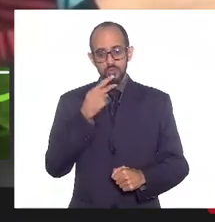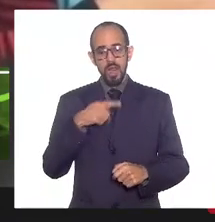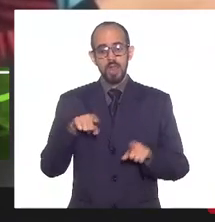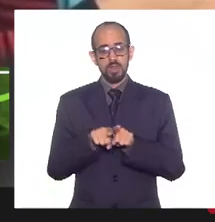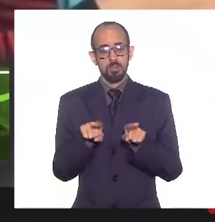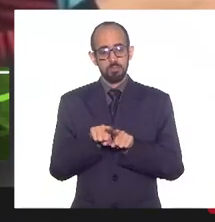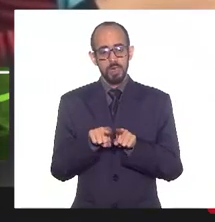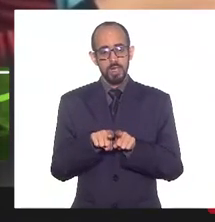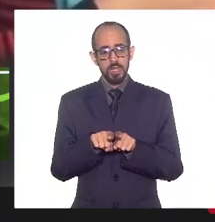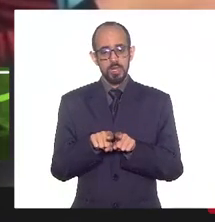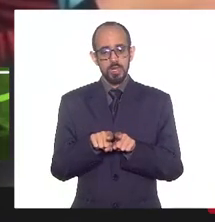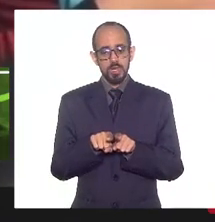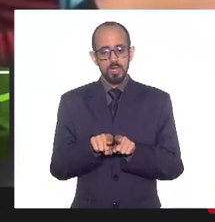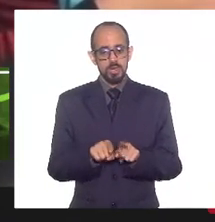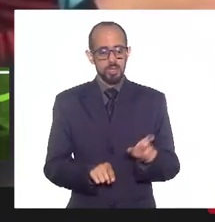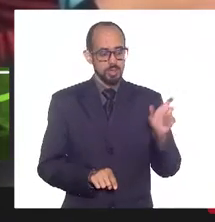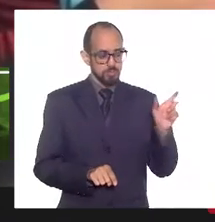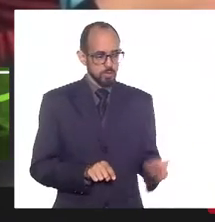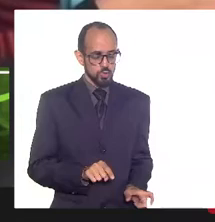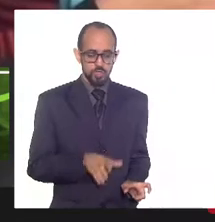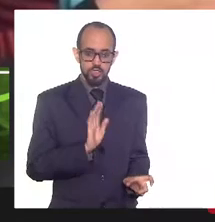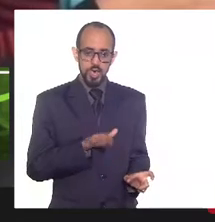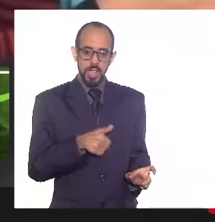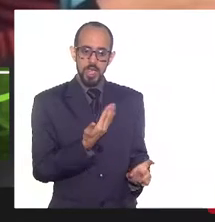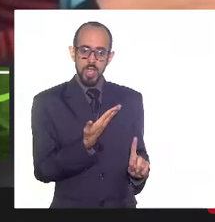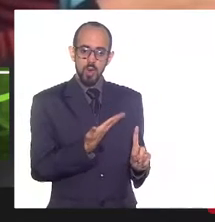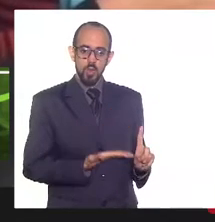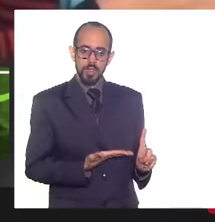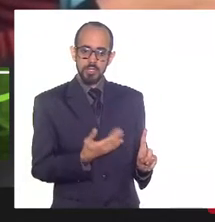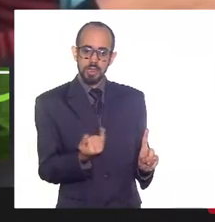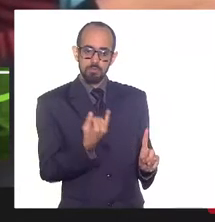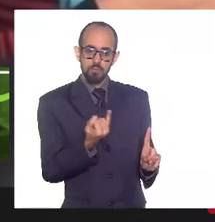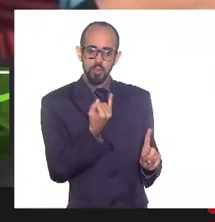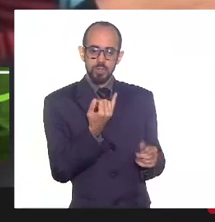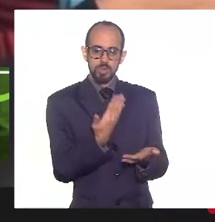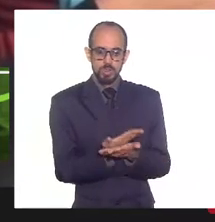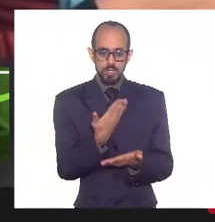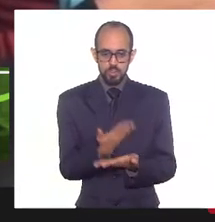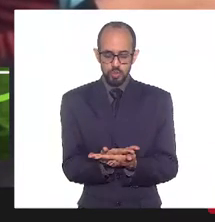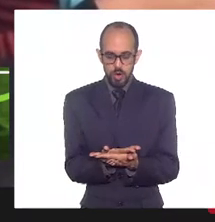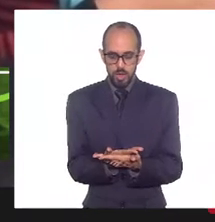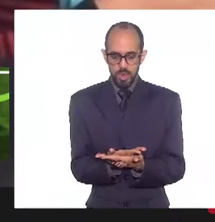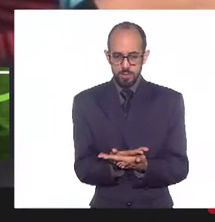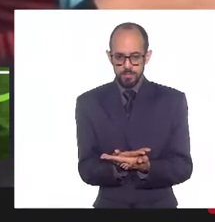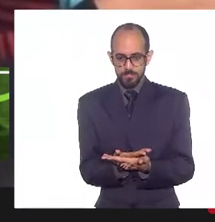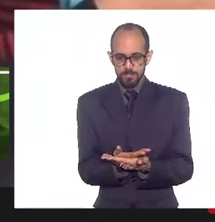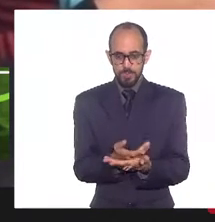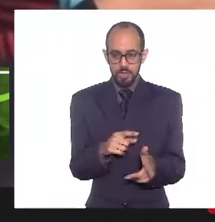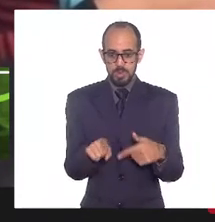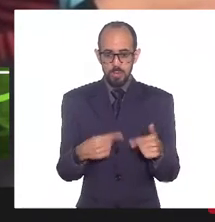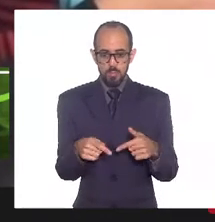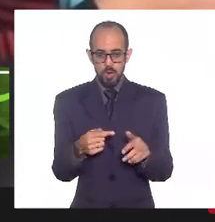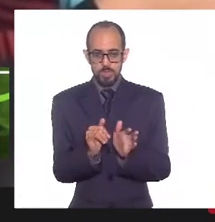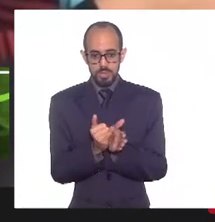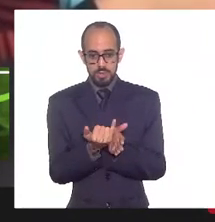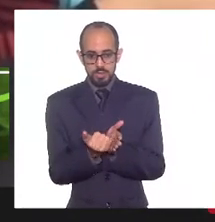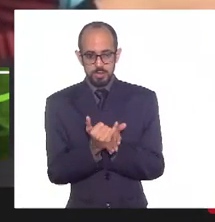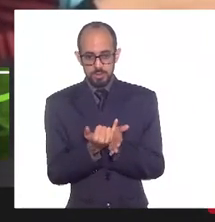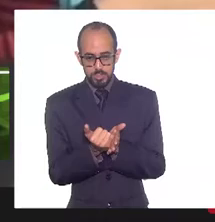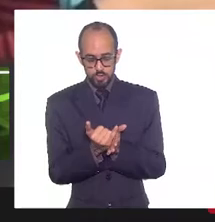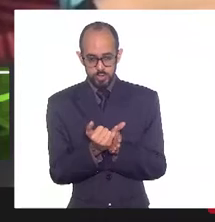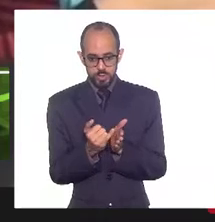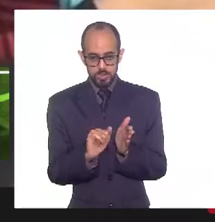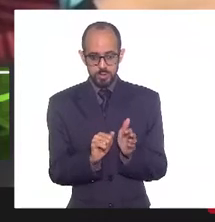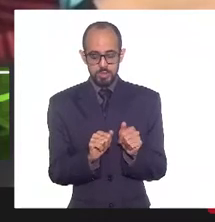reconhecem a importância da escola nesse processo ao término das inscrições a gente acabou de publicar o resultado